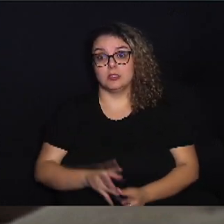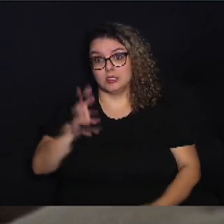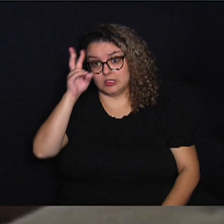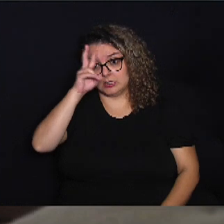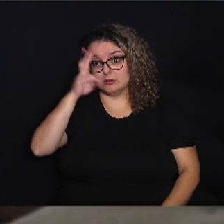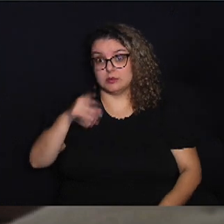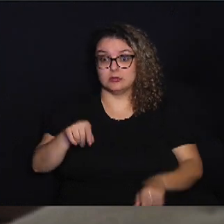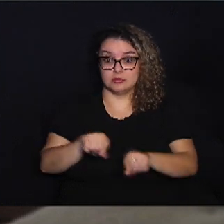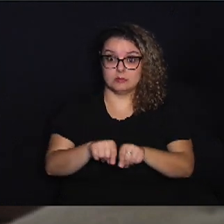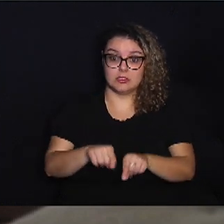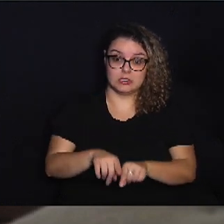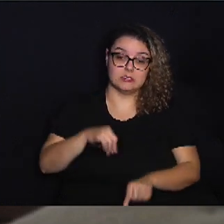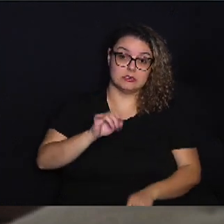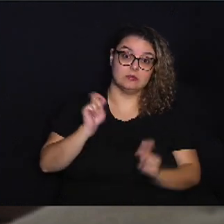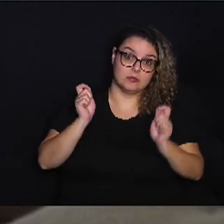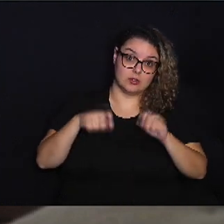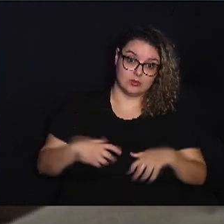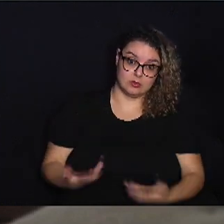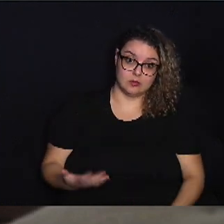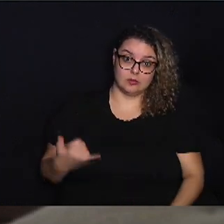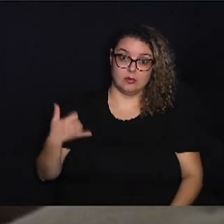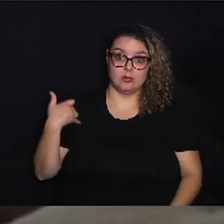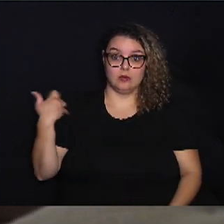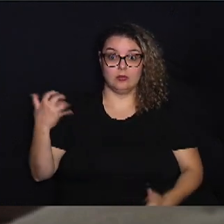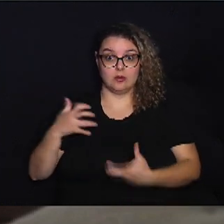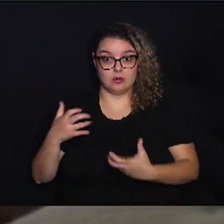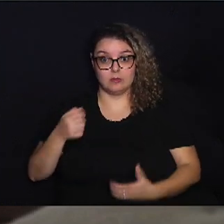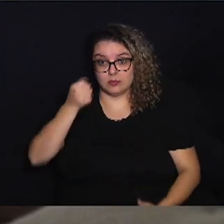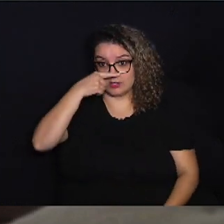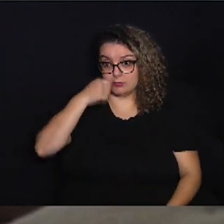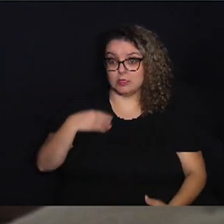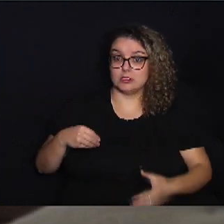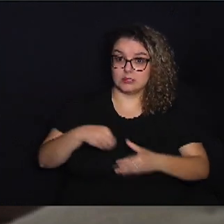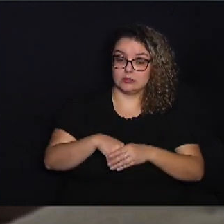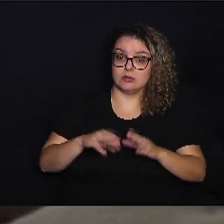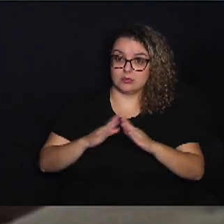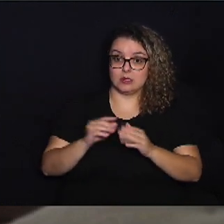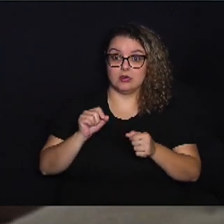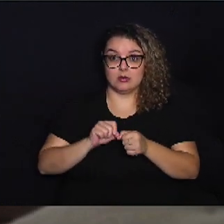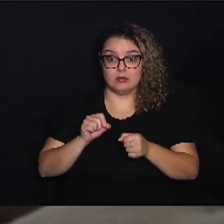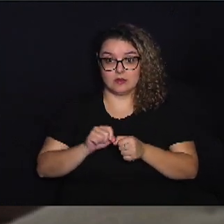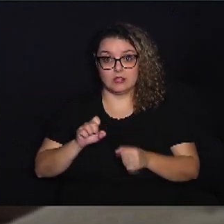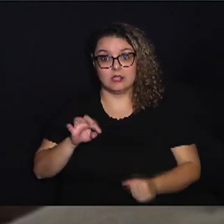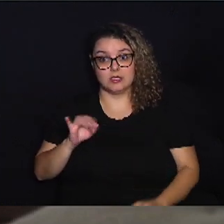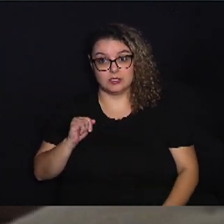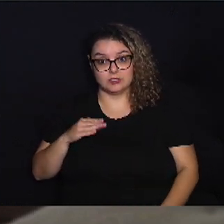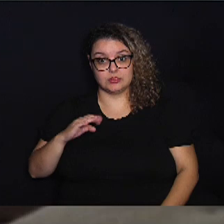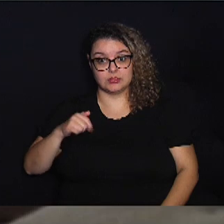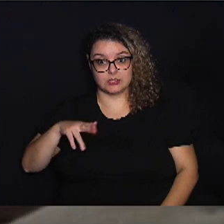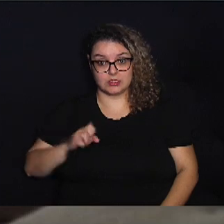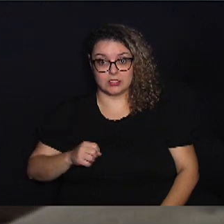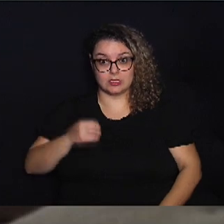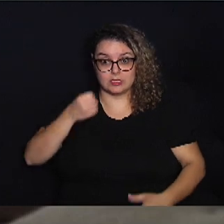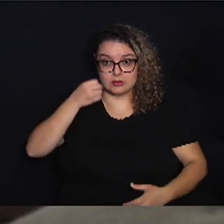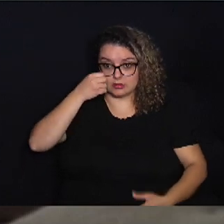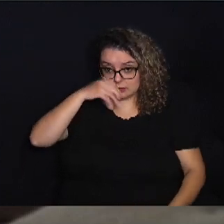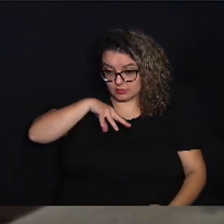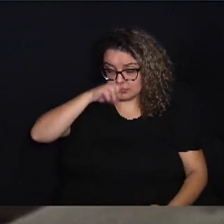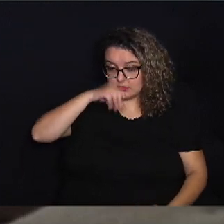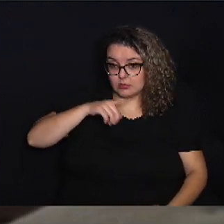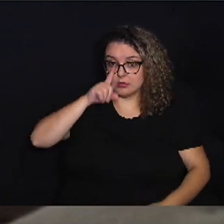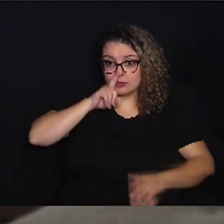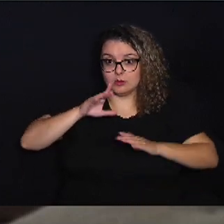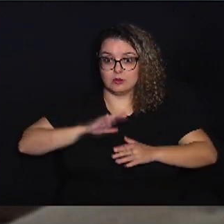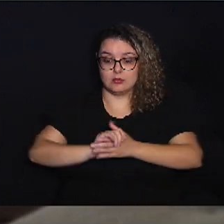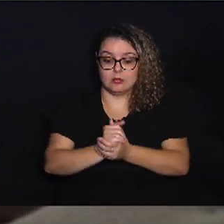que, se possível for, um adulto gripado dentro de casa, faça a etiqueta respiratória com cuidado, lave as mãos